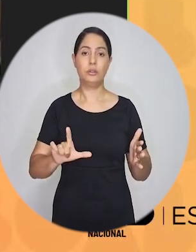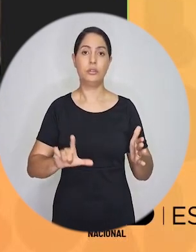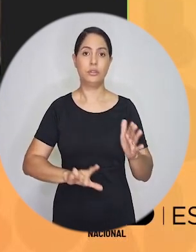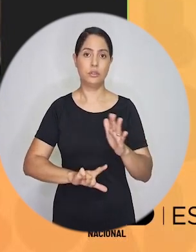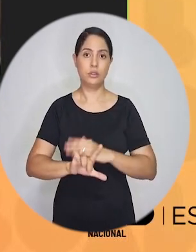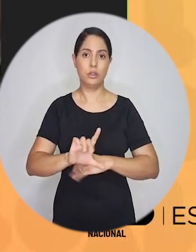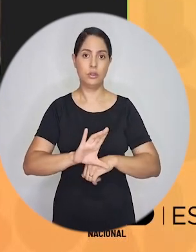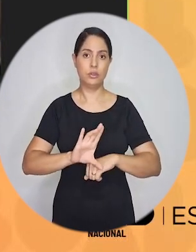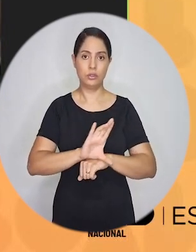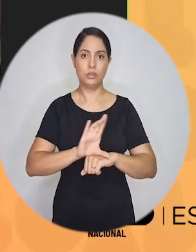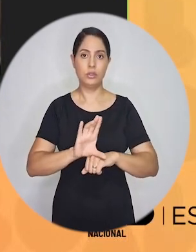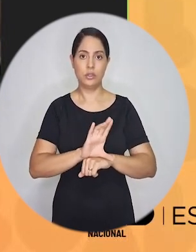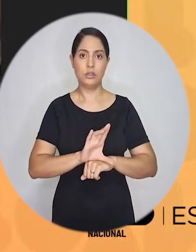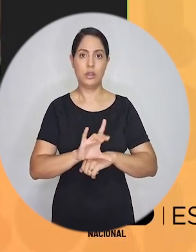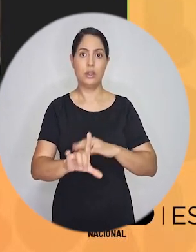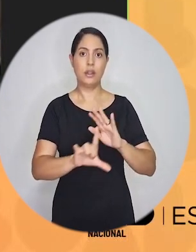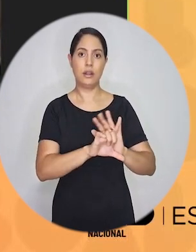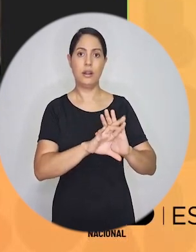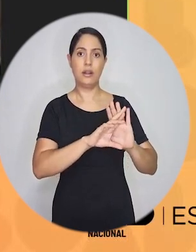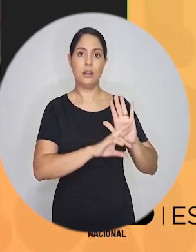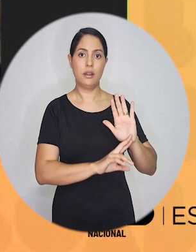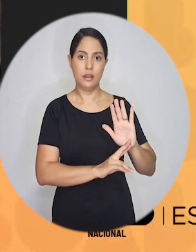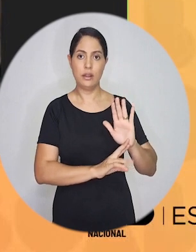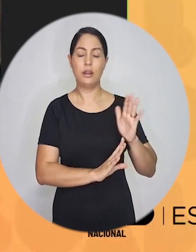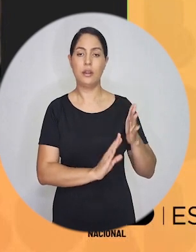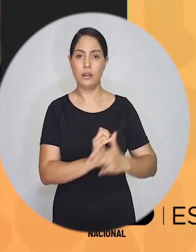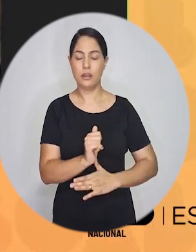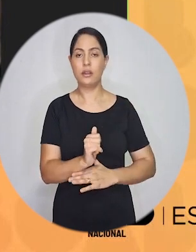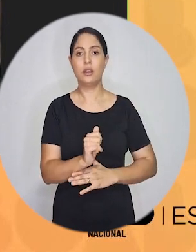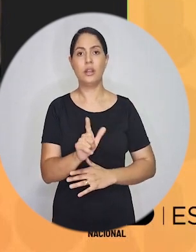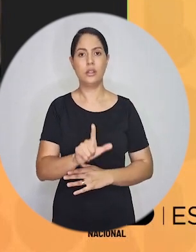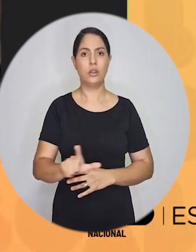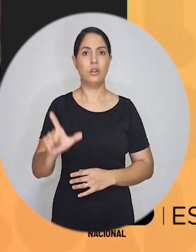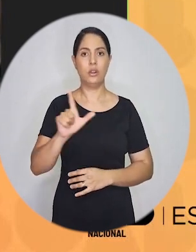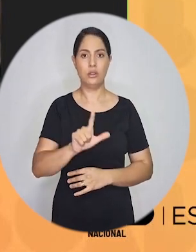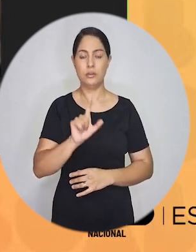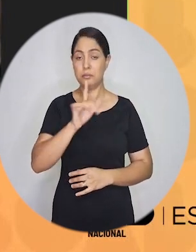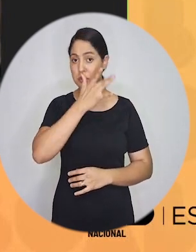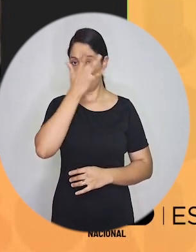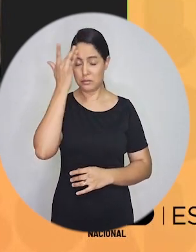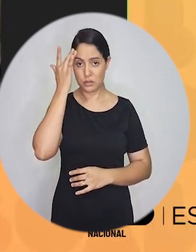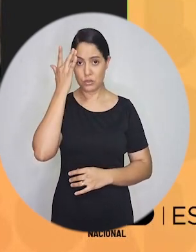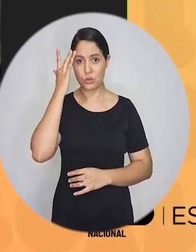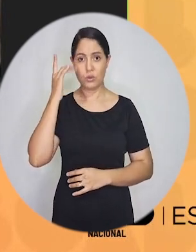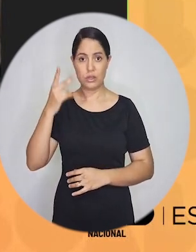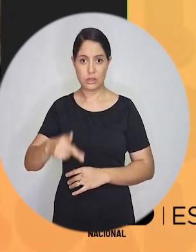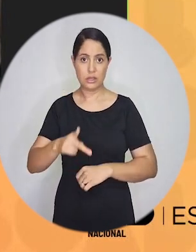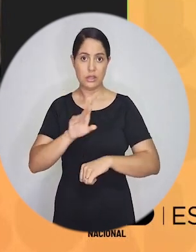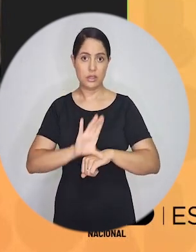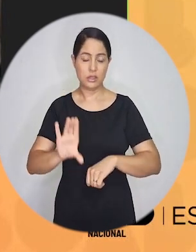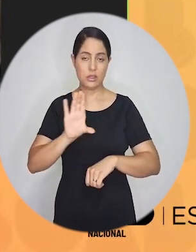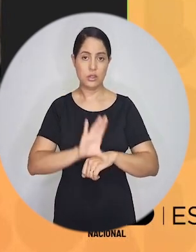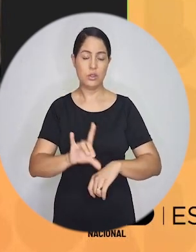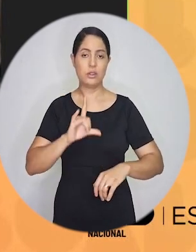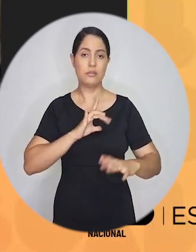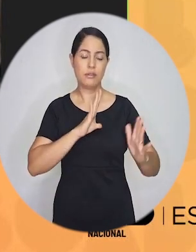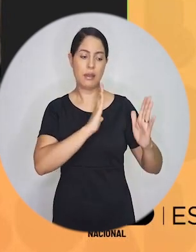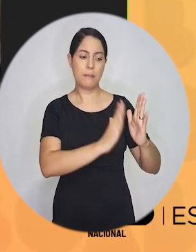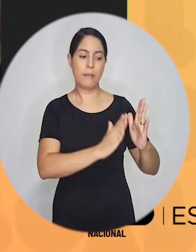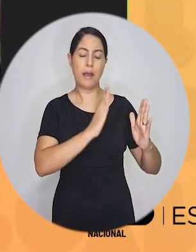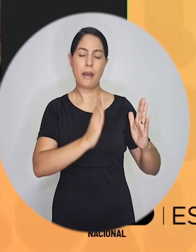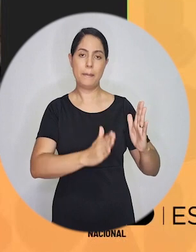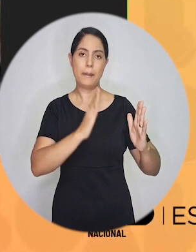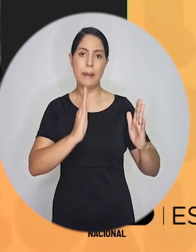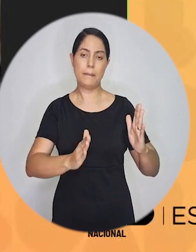processo constitucional de elaboração das normas, quer dizer, quem se matricular nesse curso vai ter uma visão geral sobre as